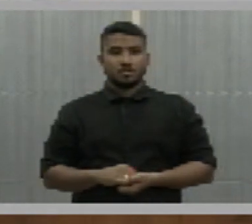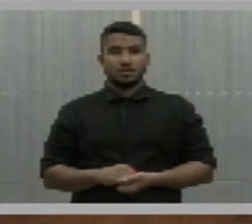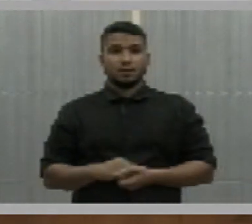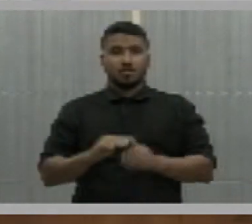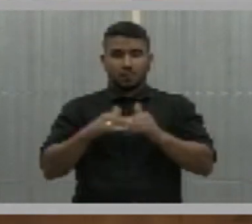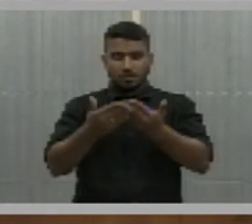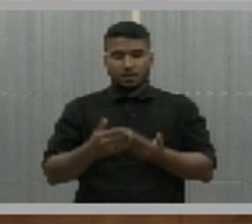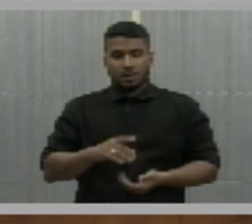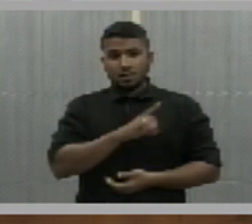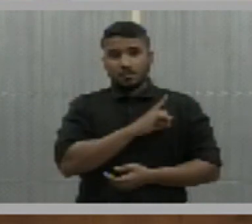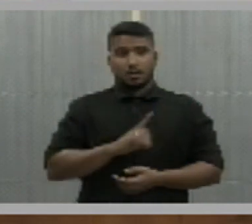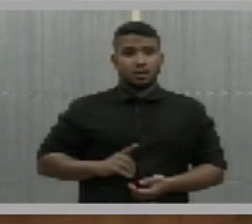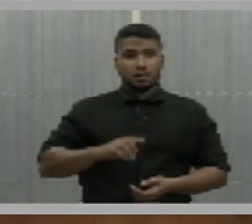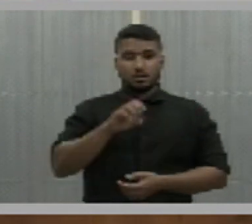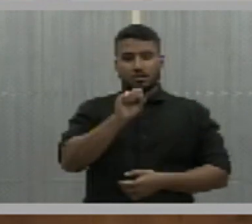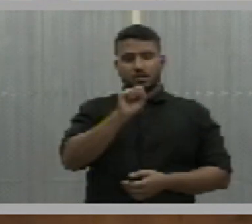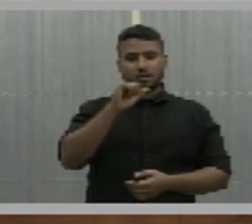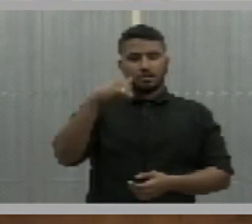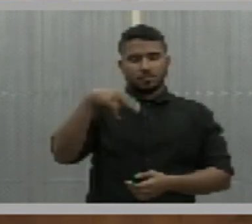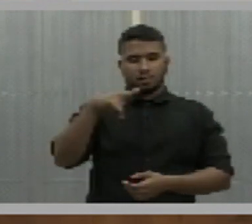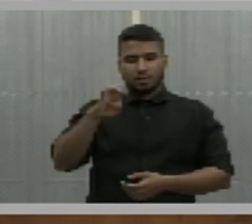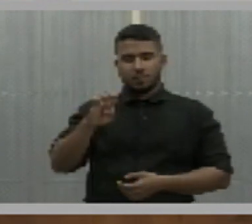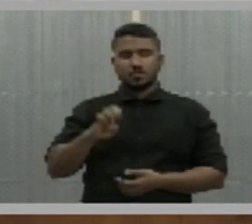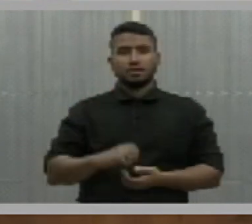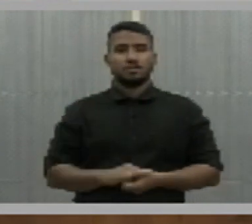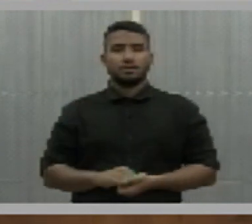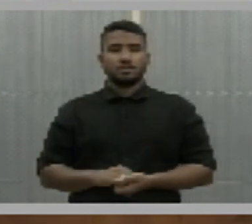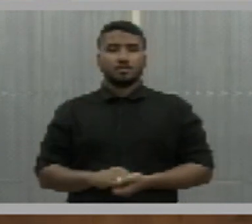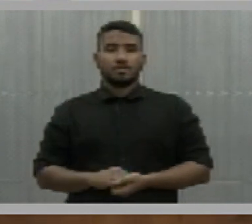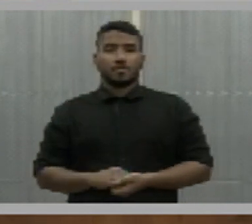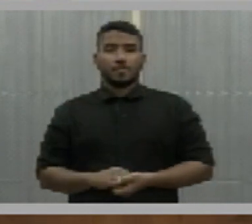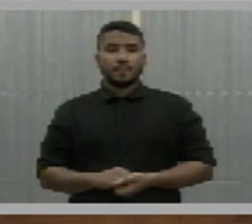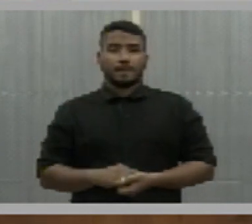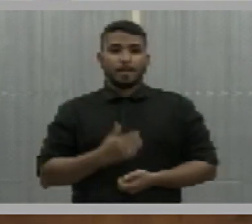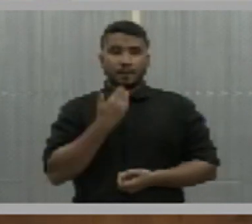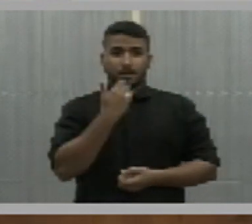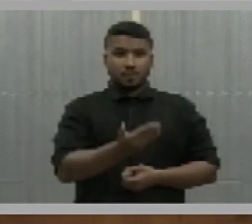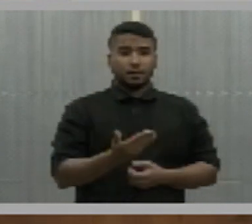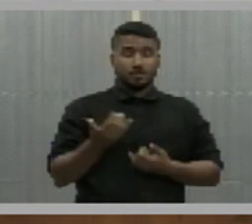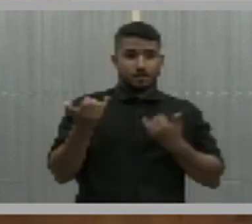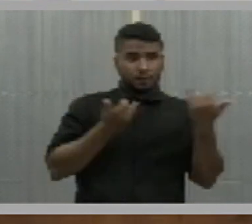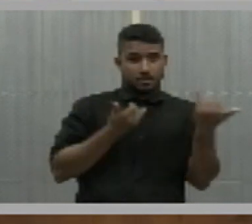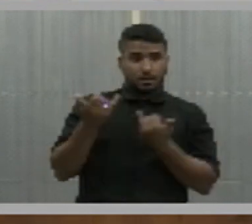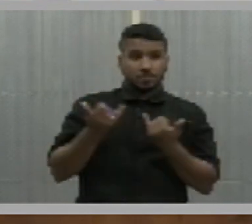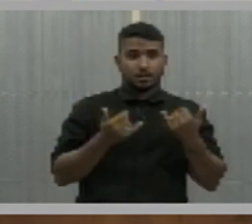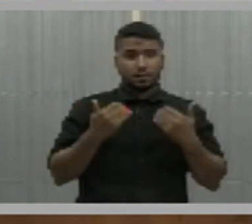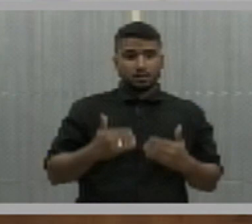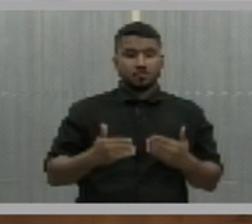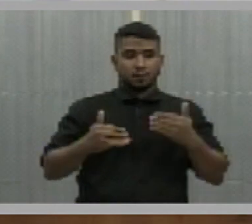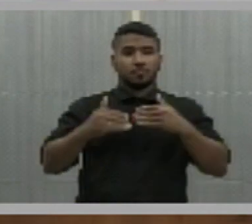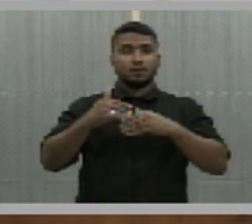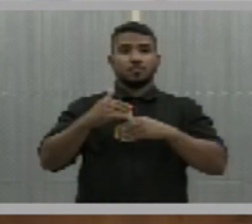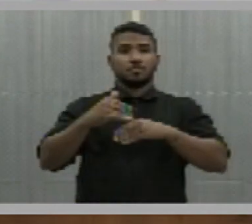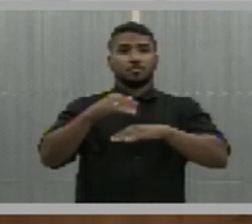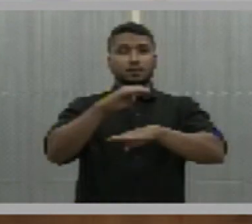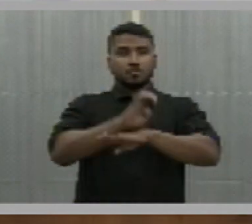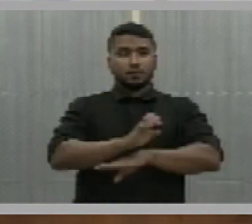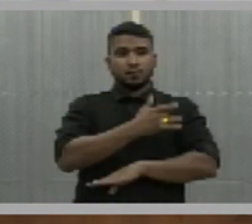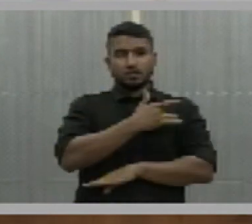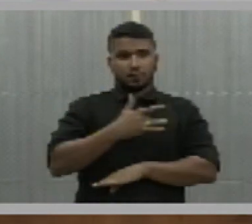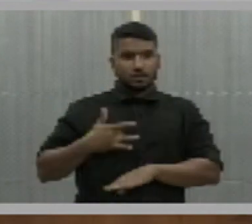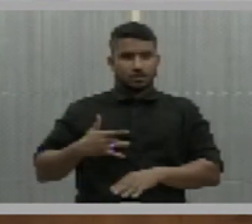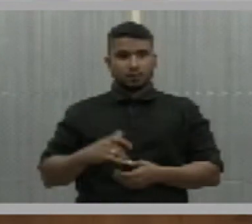Requerimento da deputada Simone Pereira. O envio de solicitações de informações para a Secretaria Estadual de